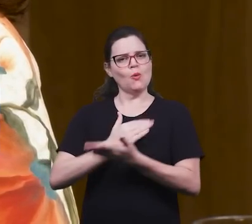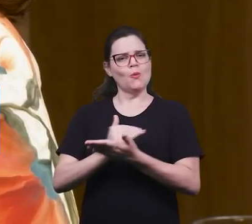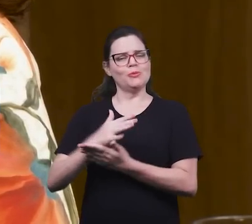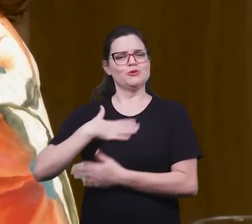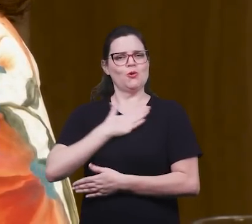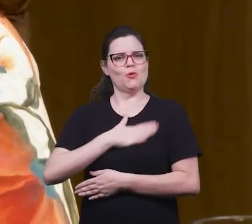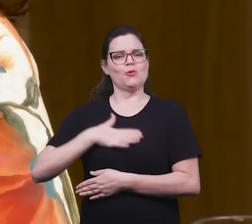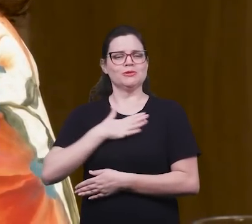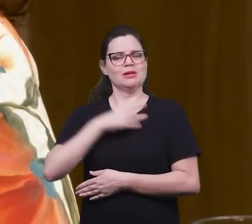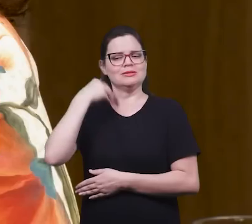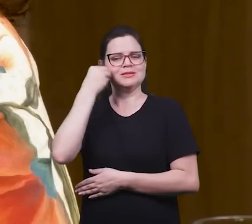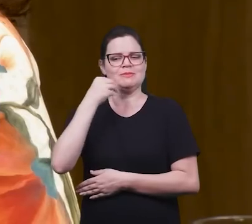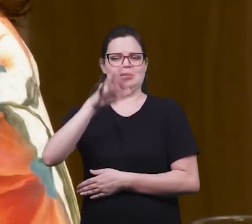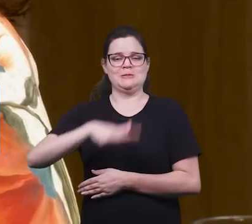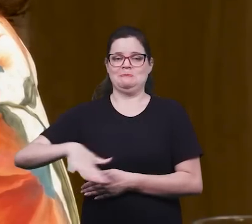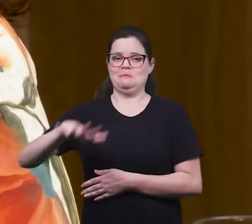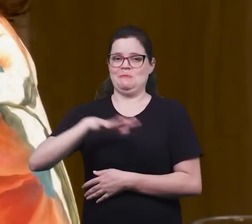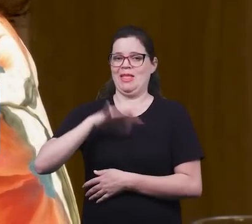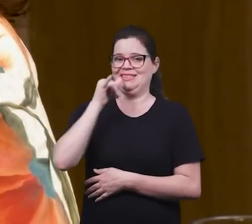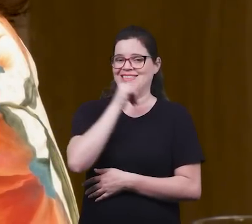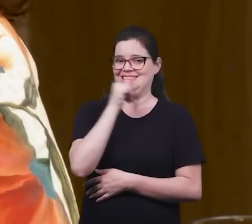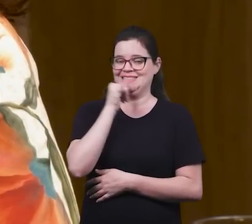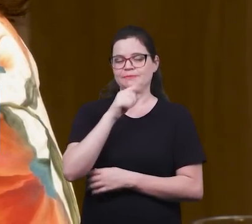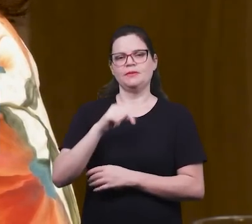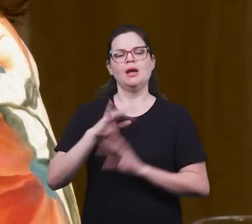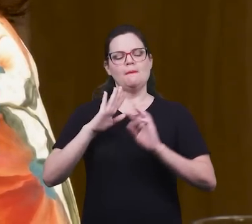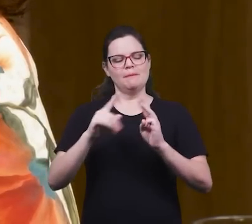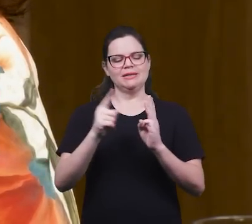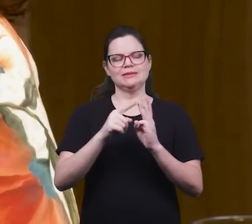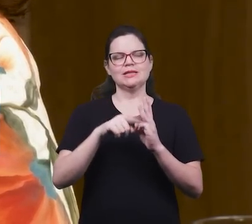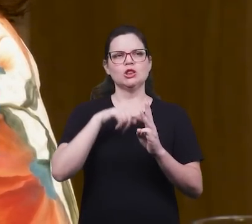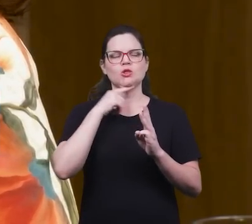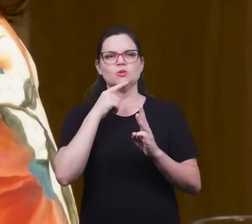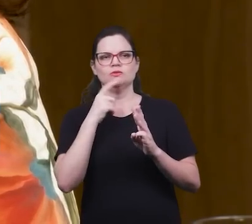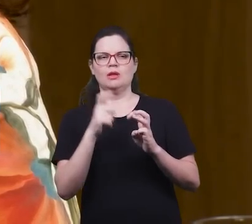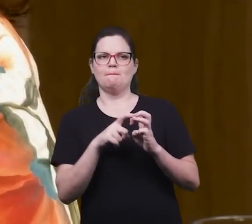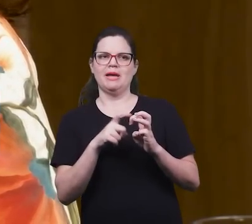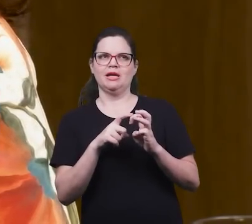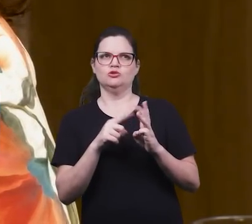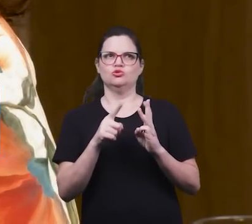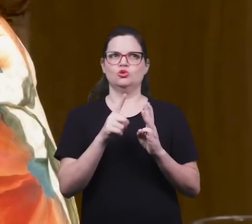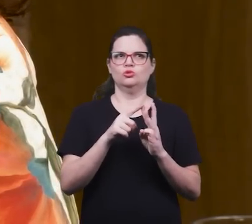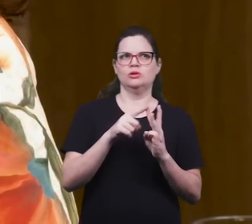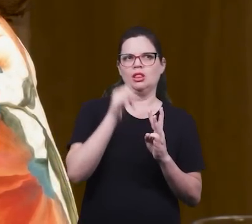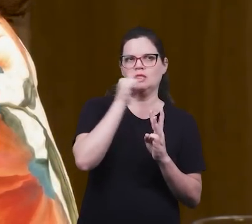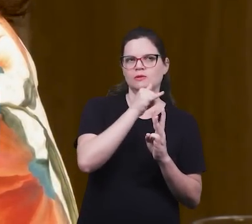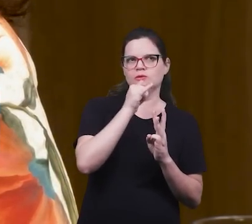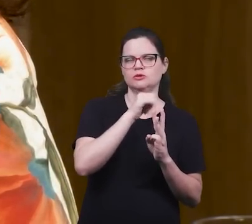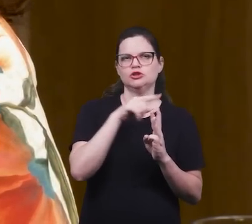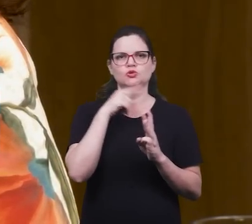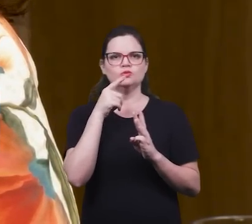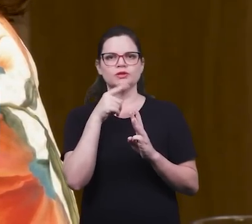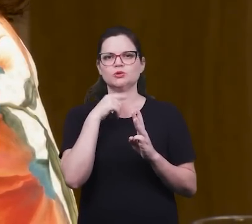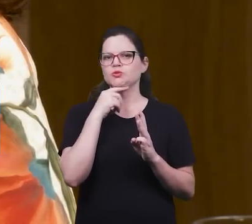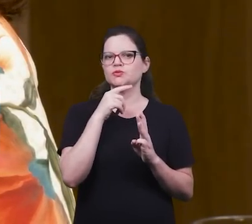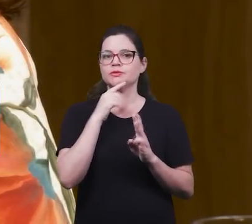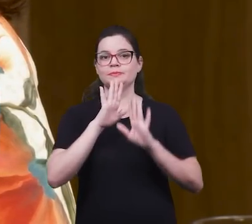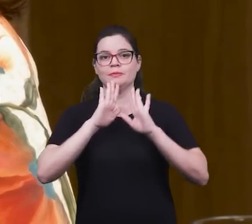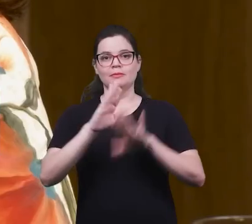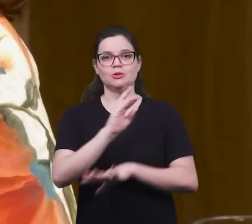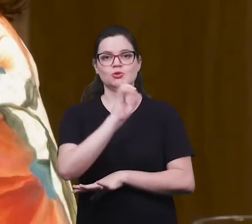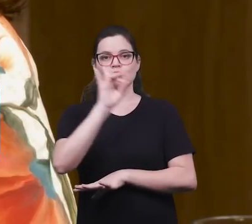na odontologia e aí ficou cheia de dúvida, né? Medicina, odontologia. Mas um dia buscando o Senhor na